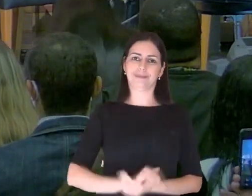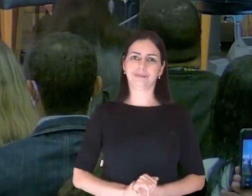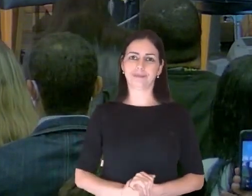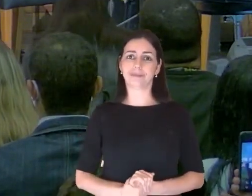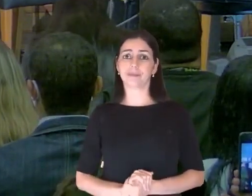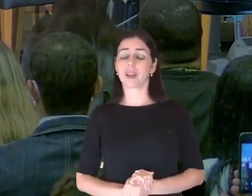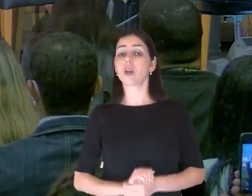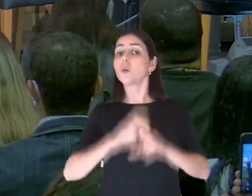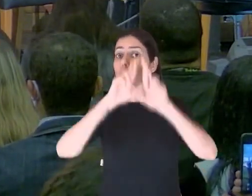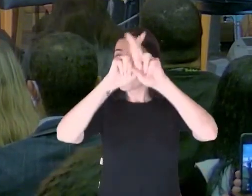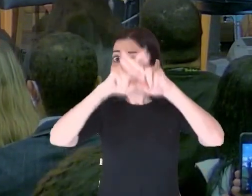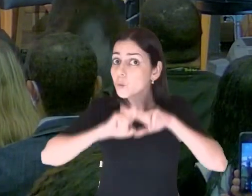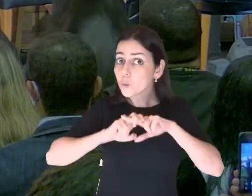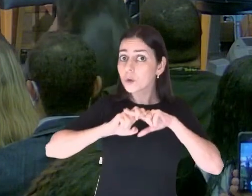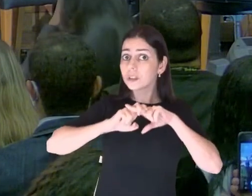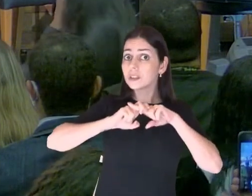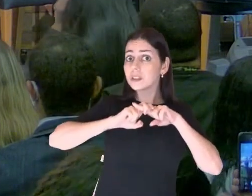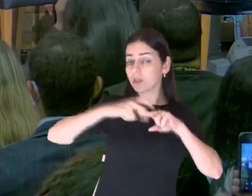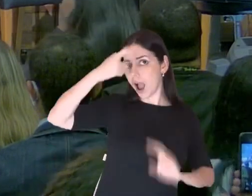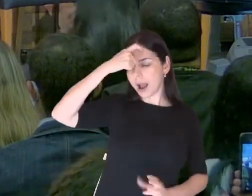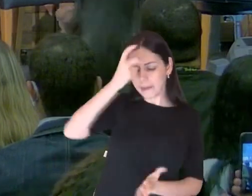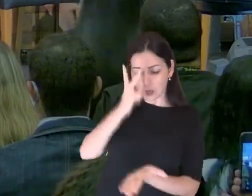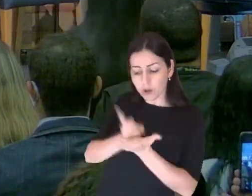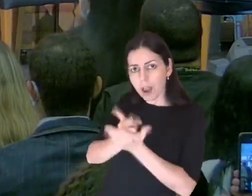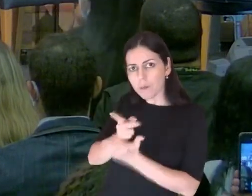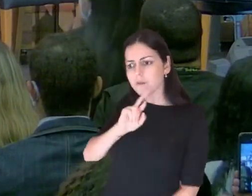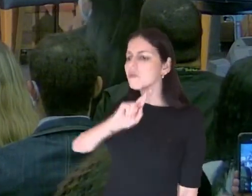E porque a mente dele não envelheceu, ele falou, eu tenho o mesmo vigor